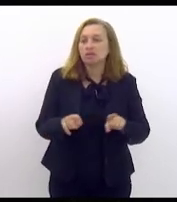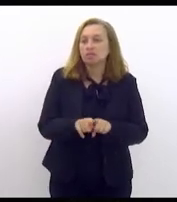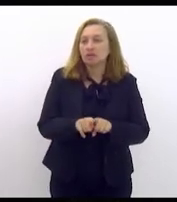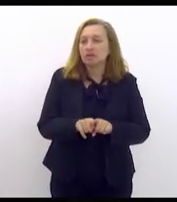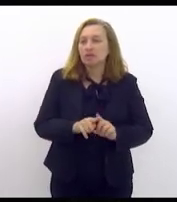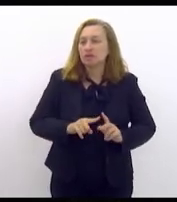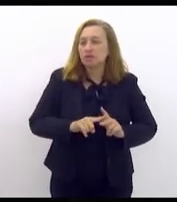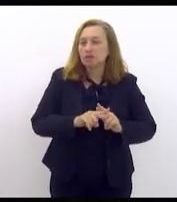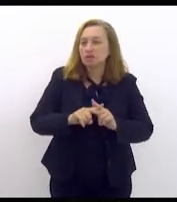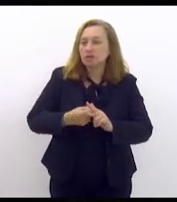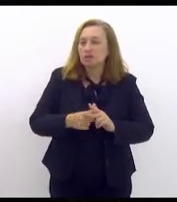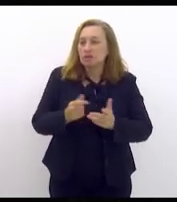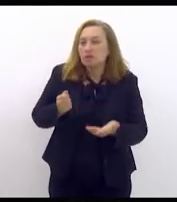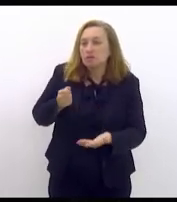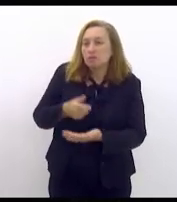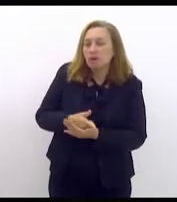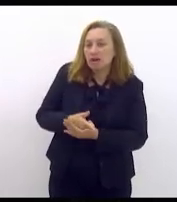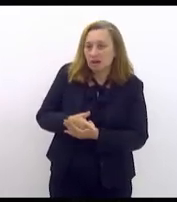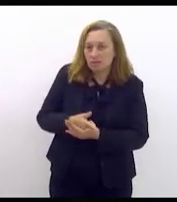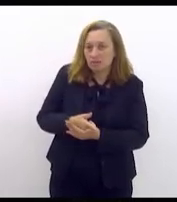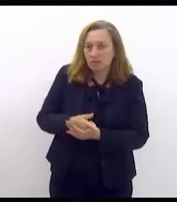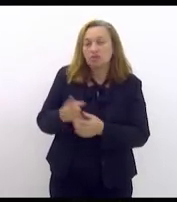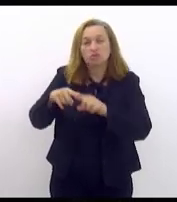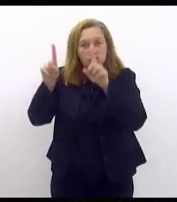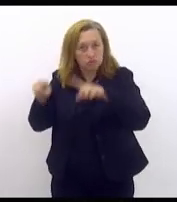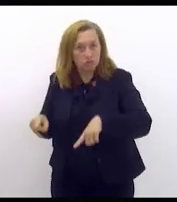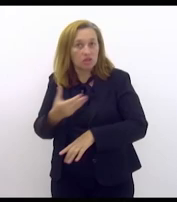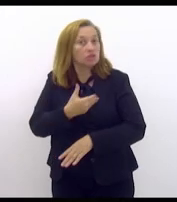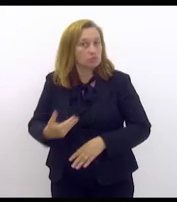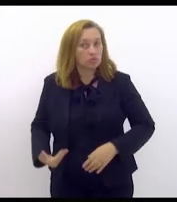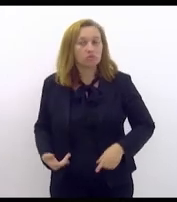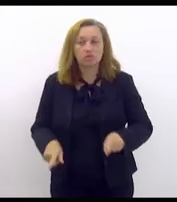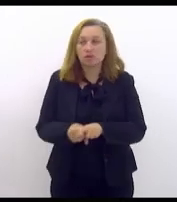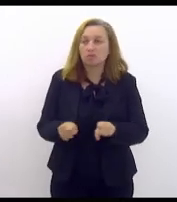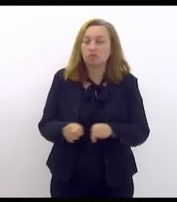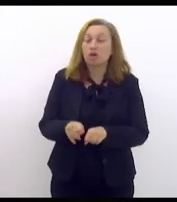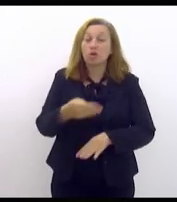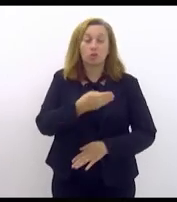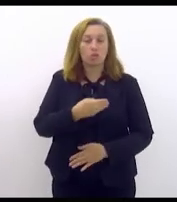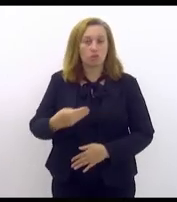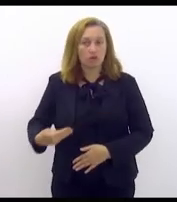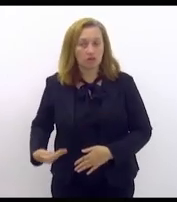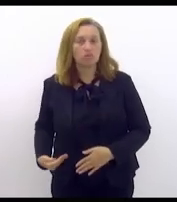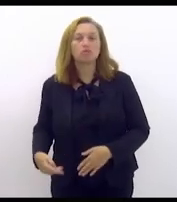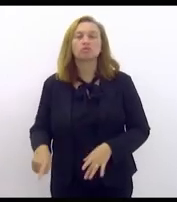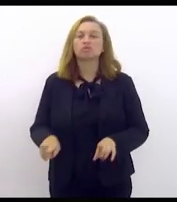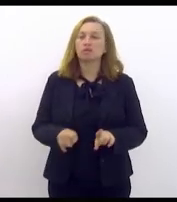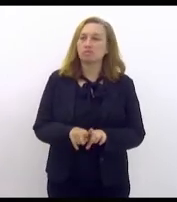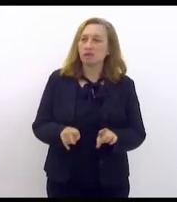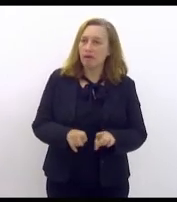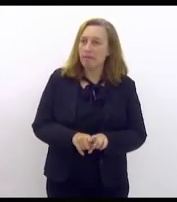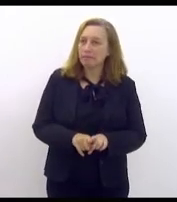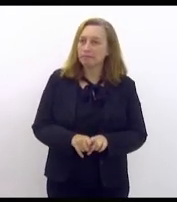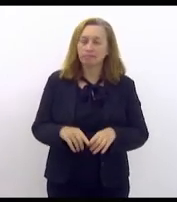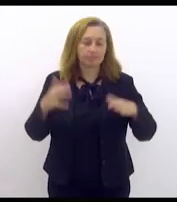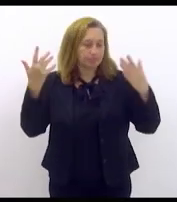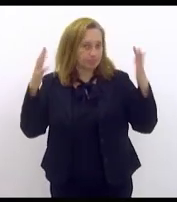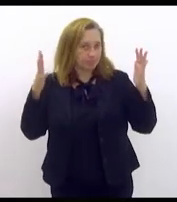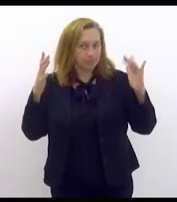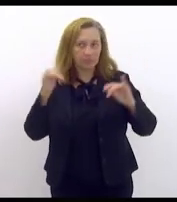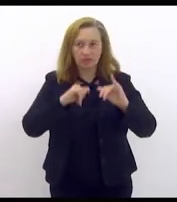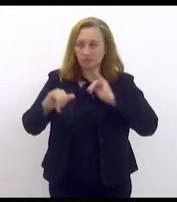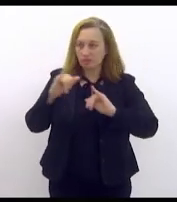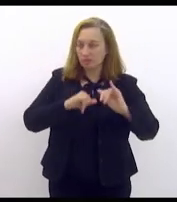serviços públicos e o pagamento em dia dos seus funcionários. Aí o governador também, ele celebrou a notícia